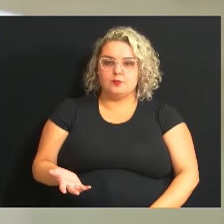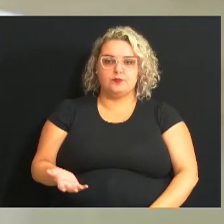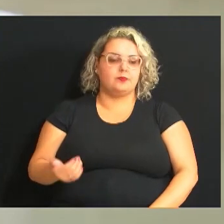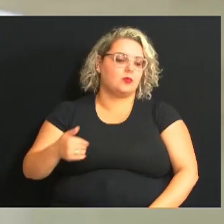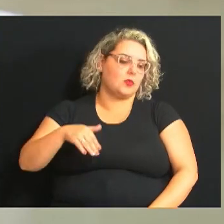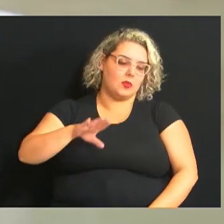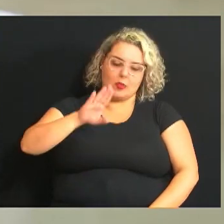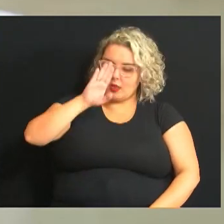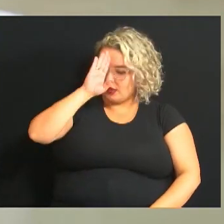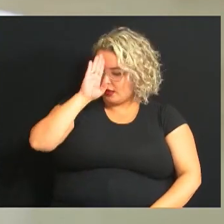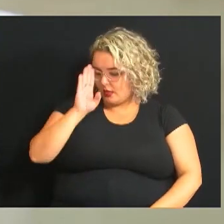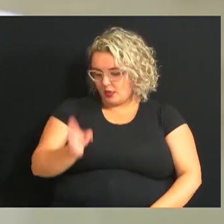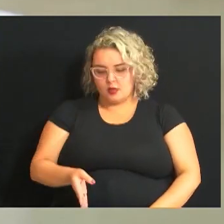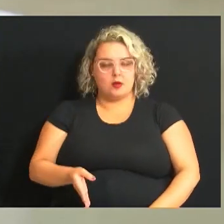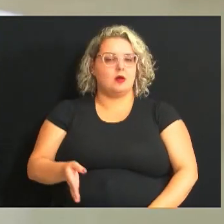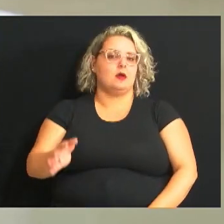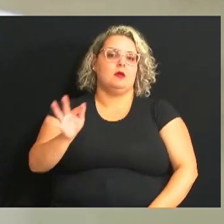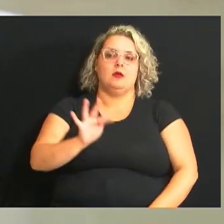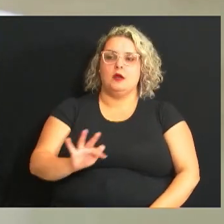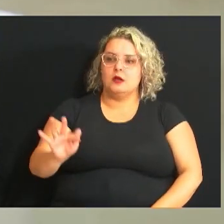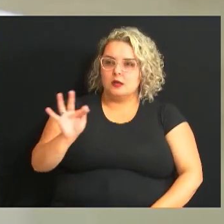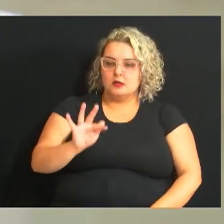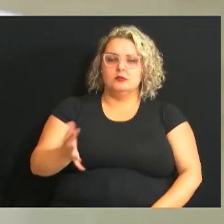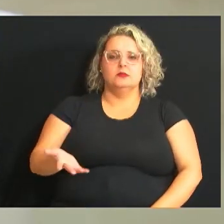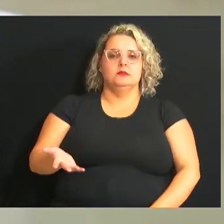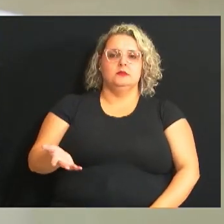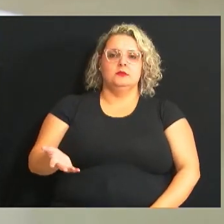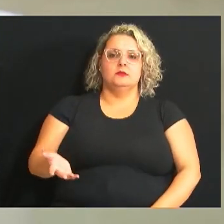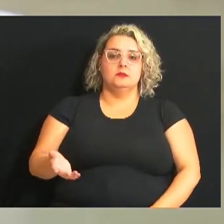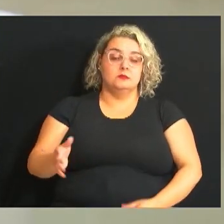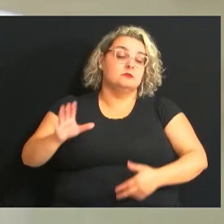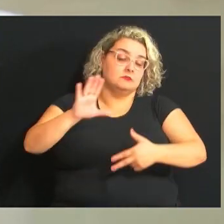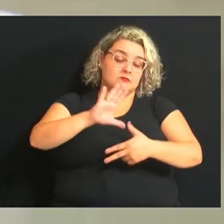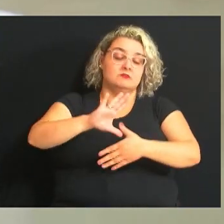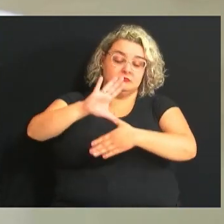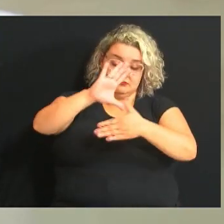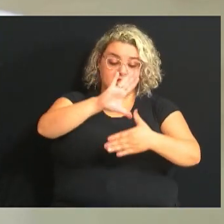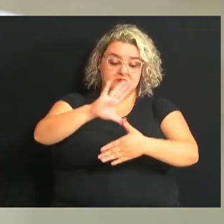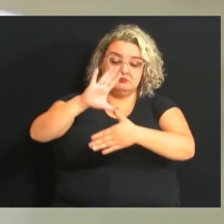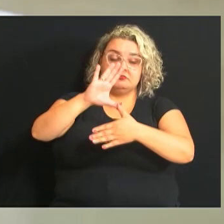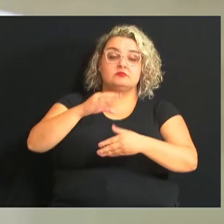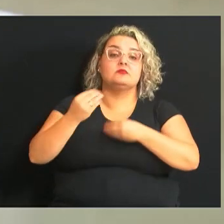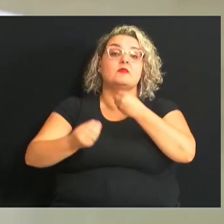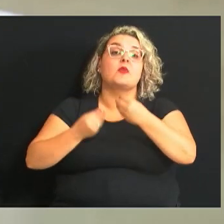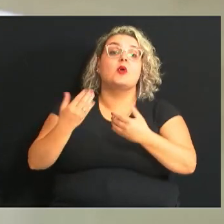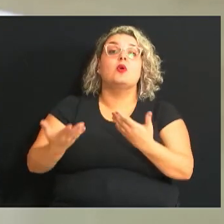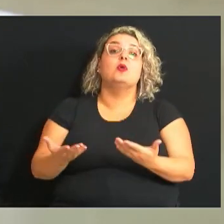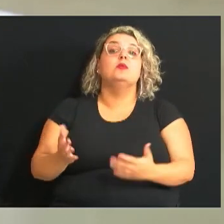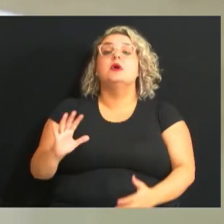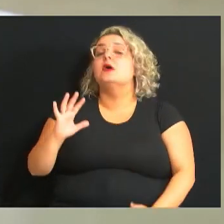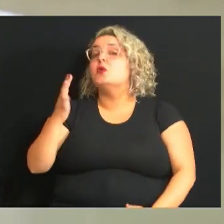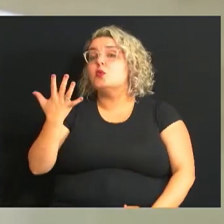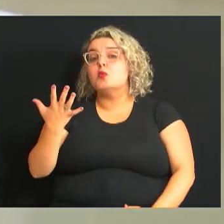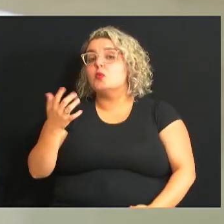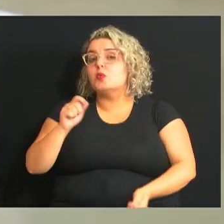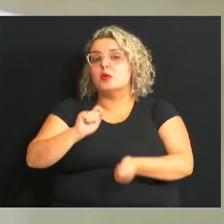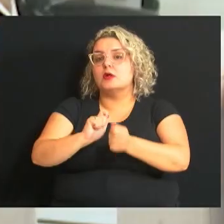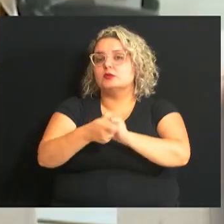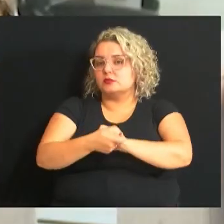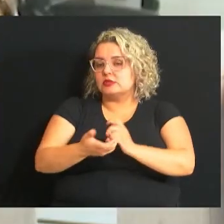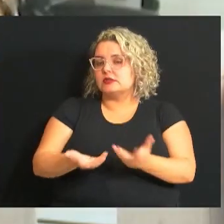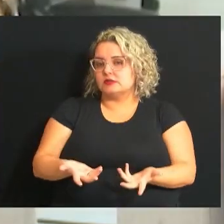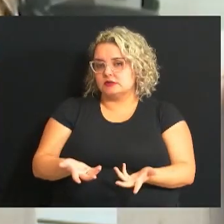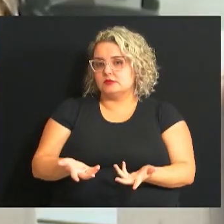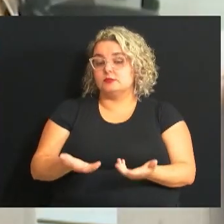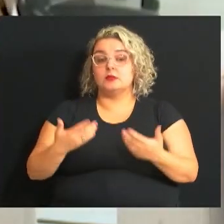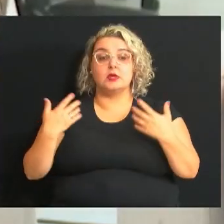principais universidades aí da América, enfim. Como que funciona essa questão da adaptação? Então, nós temos